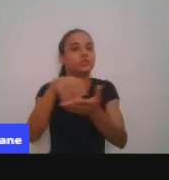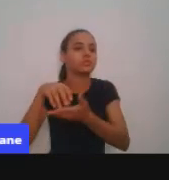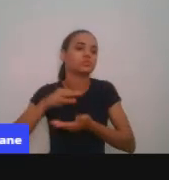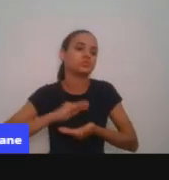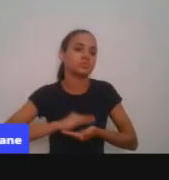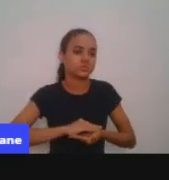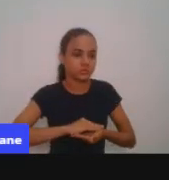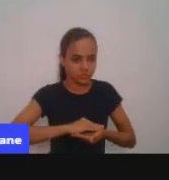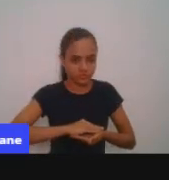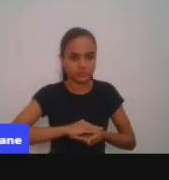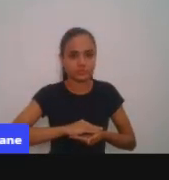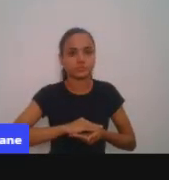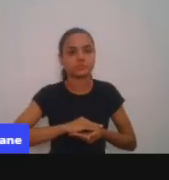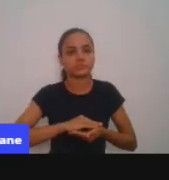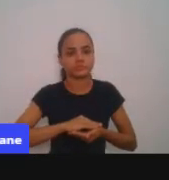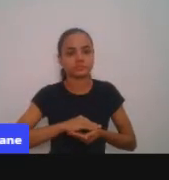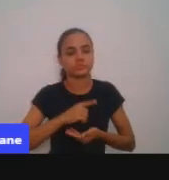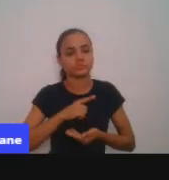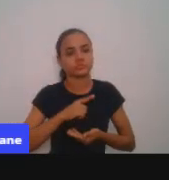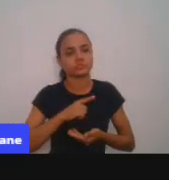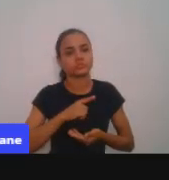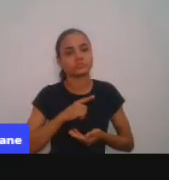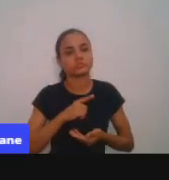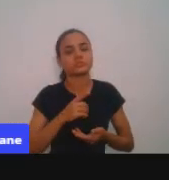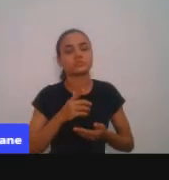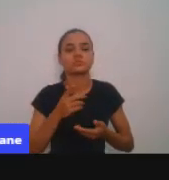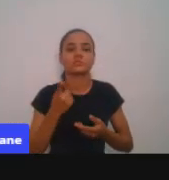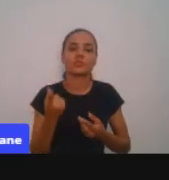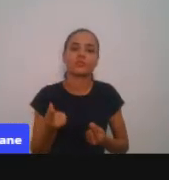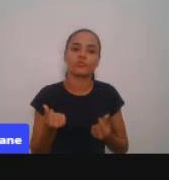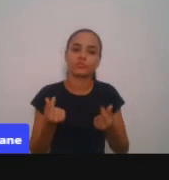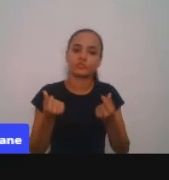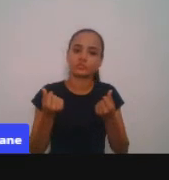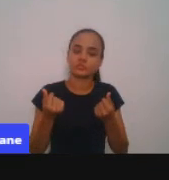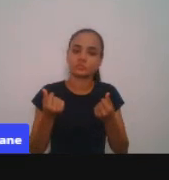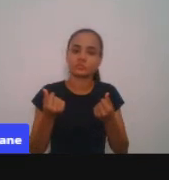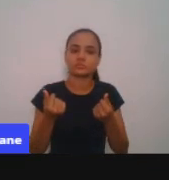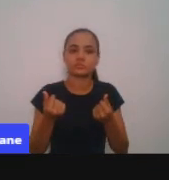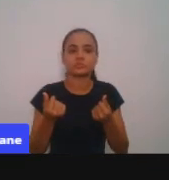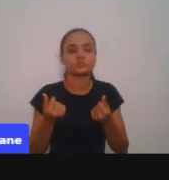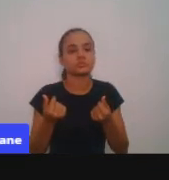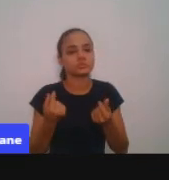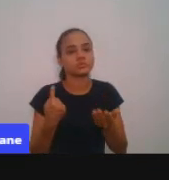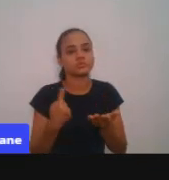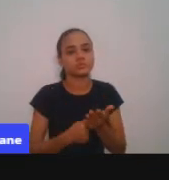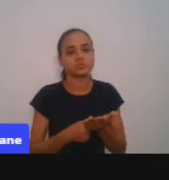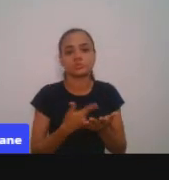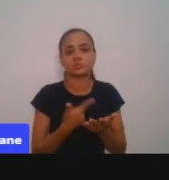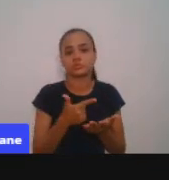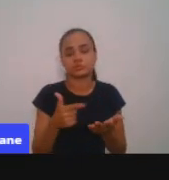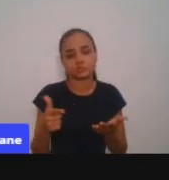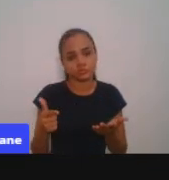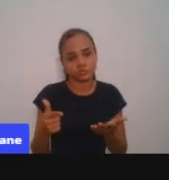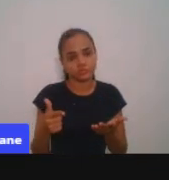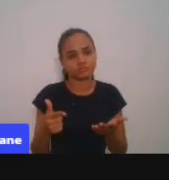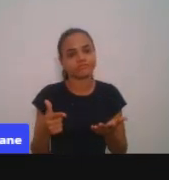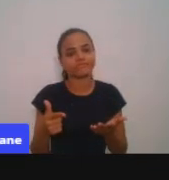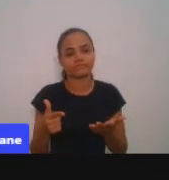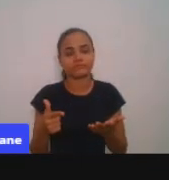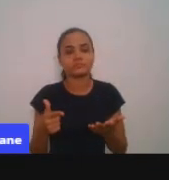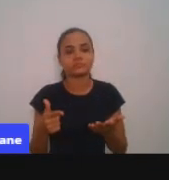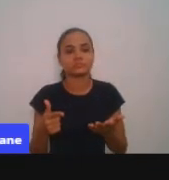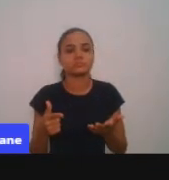prévios estabelecidos ainda não foram cumpridos, mas que estão sendo encaminhados para a sua resolução. Pode passar, por